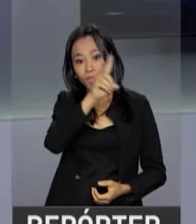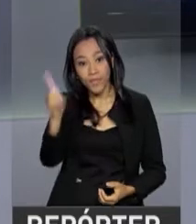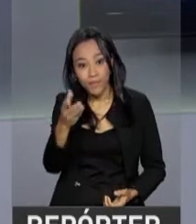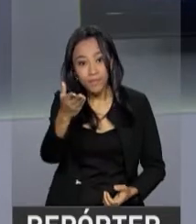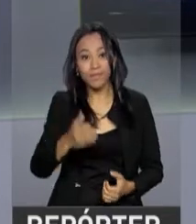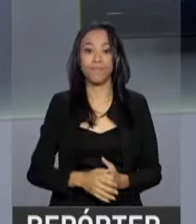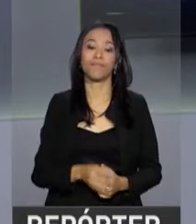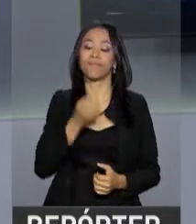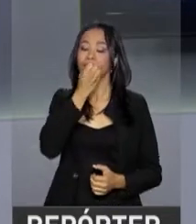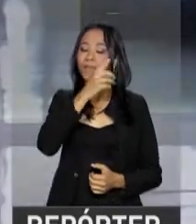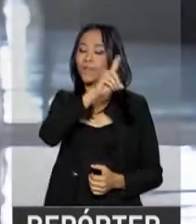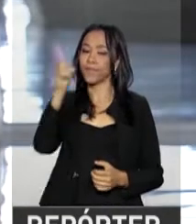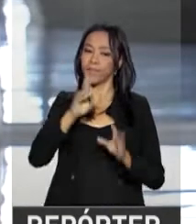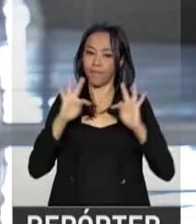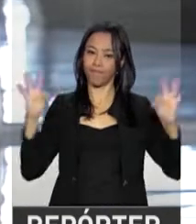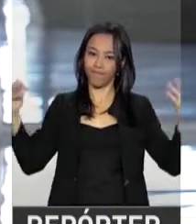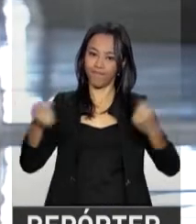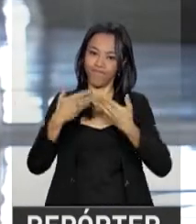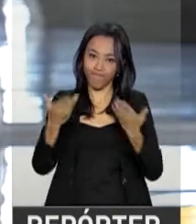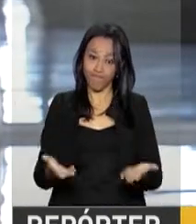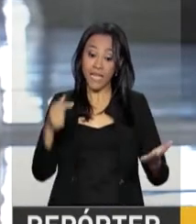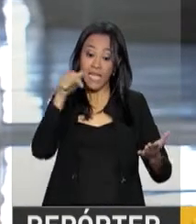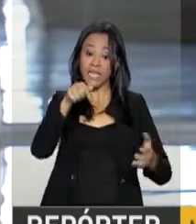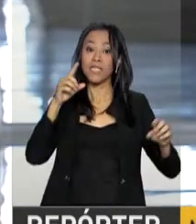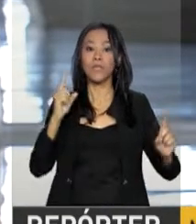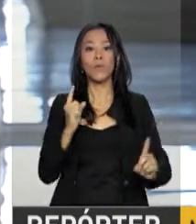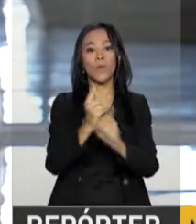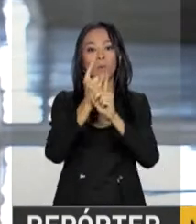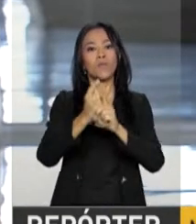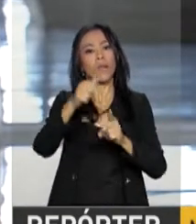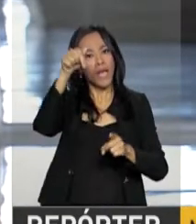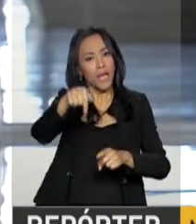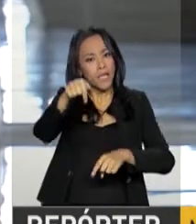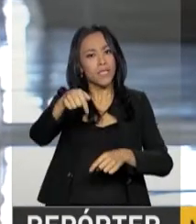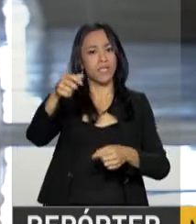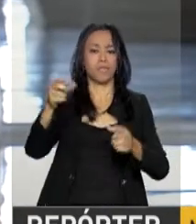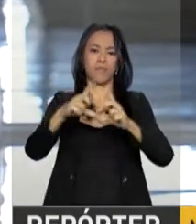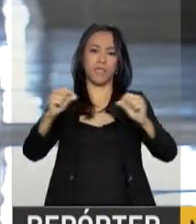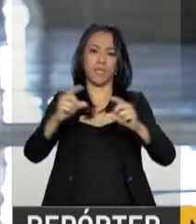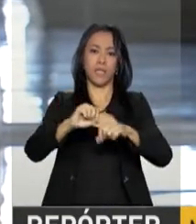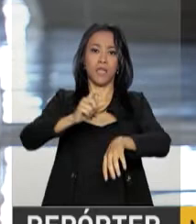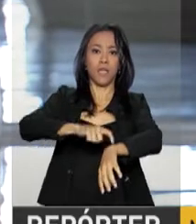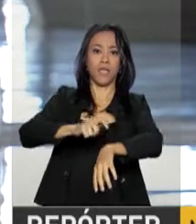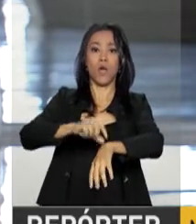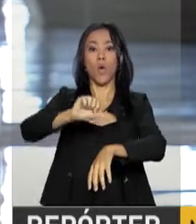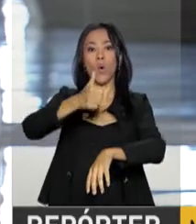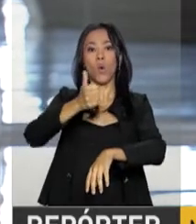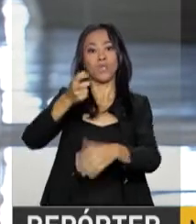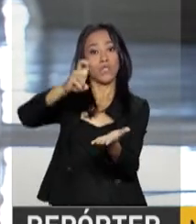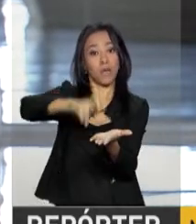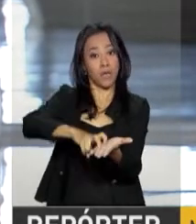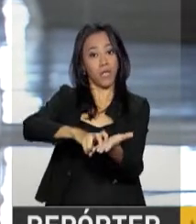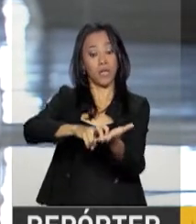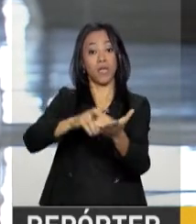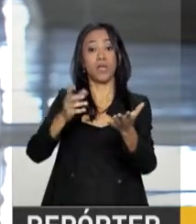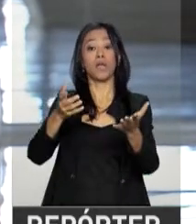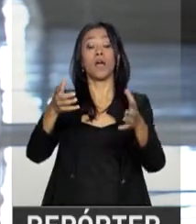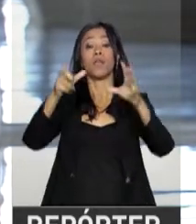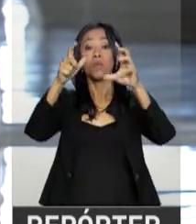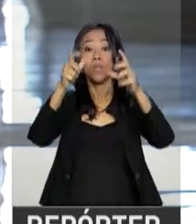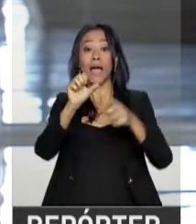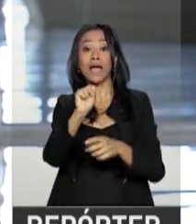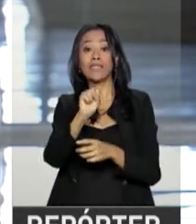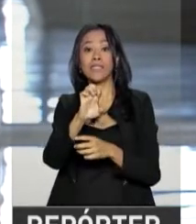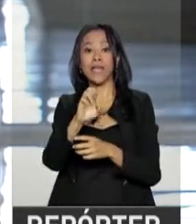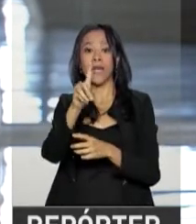dia, Thaisa. Bom dia a todos. Esse evento vai ocorrer aqui em Brasília às 11 da manhã, na sede do partido. O presidente